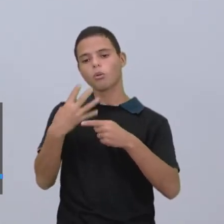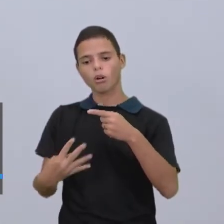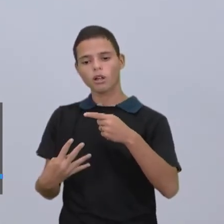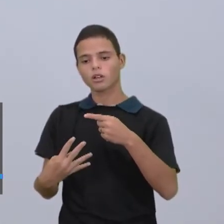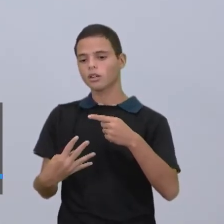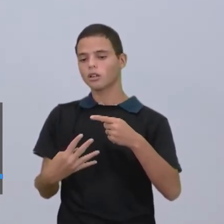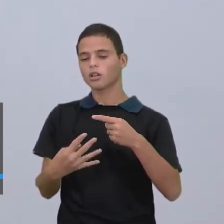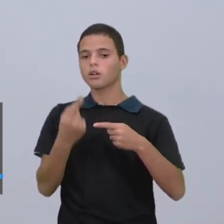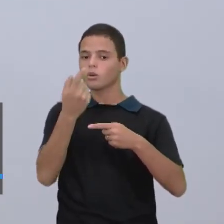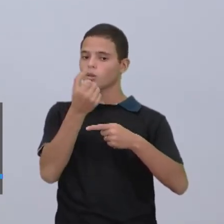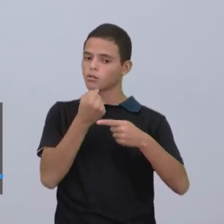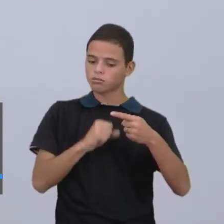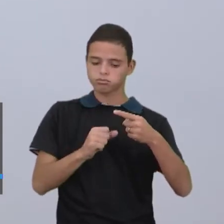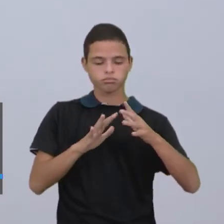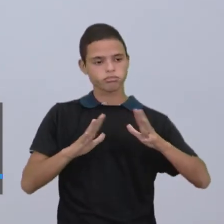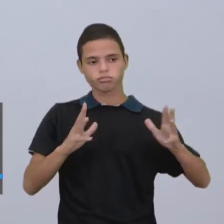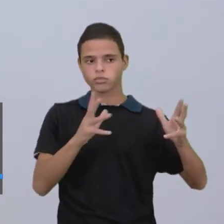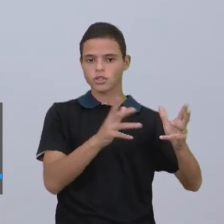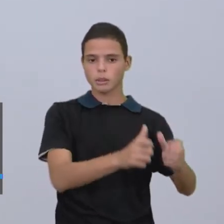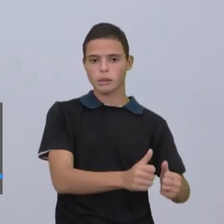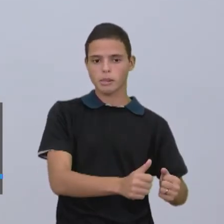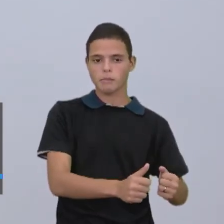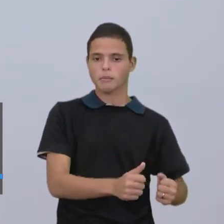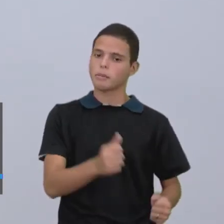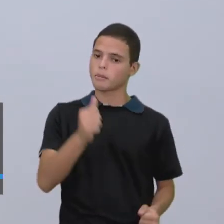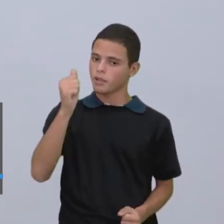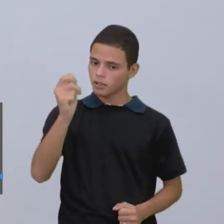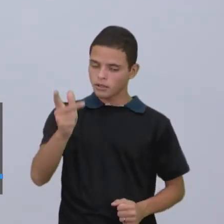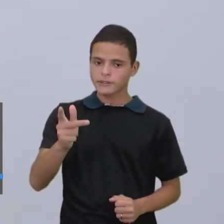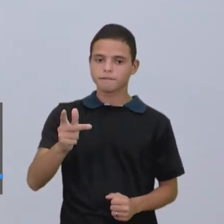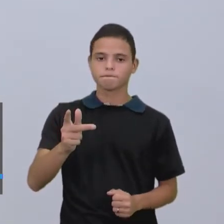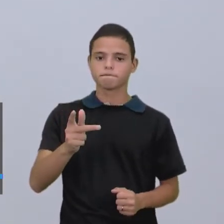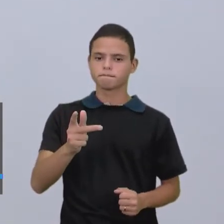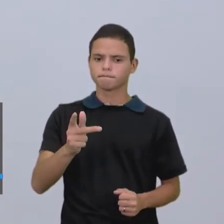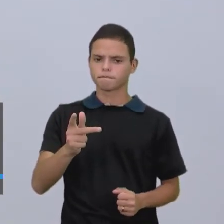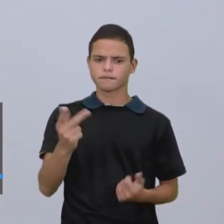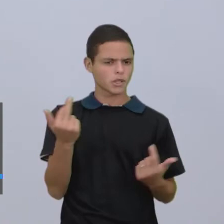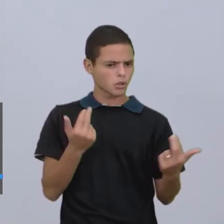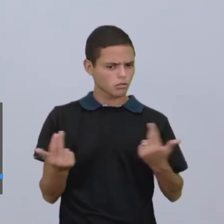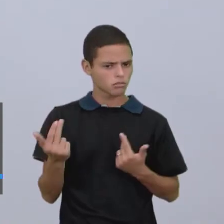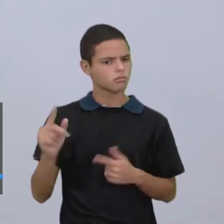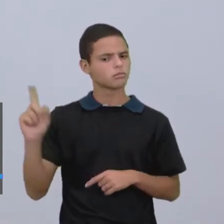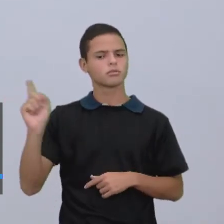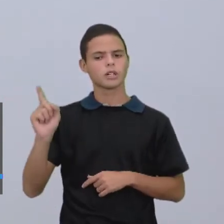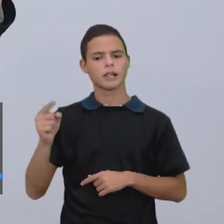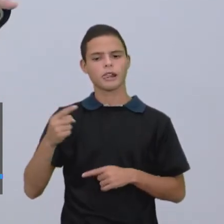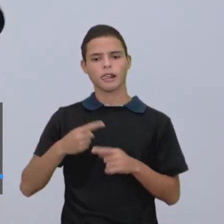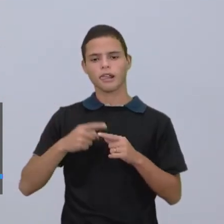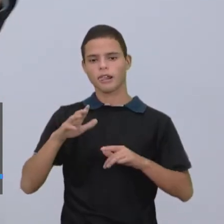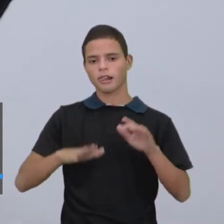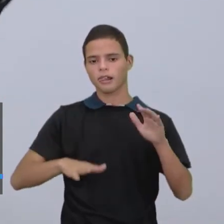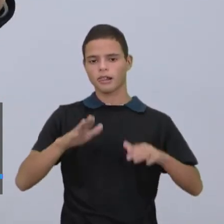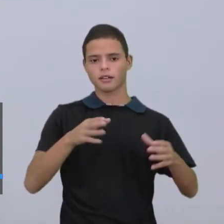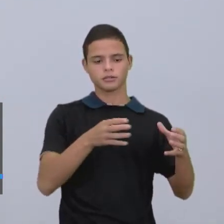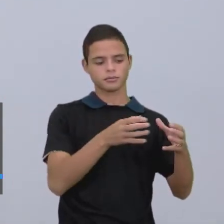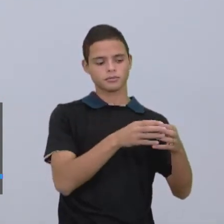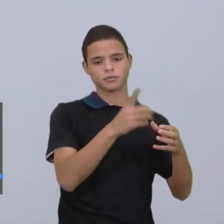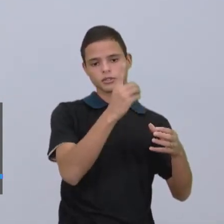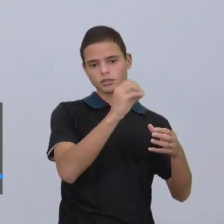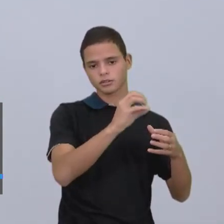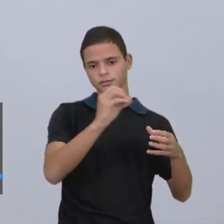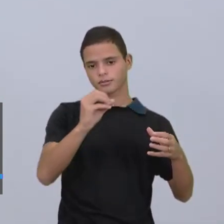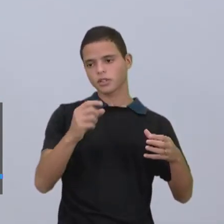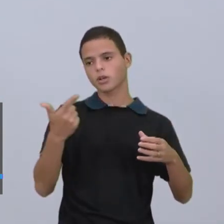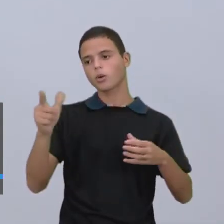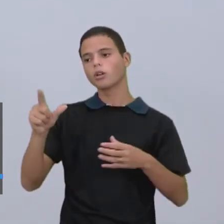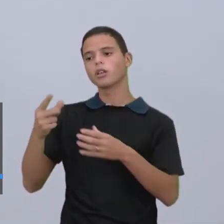todo mundo. Se for um oitavo de todo mundo. É a mesma quantidade? Não, não é a mesma quantidade. Porque pode ser que um grupo tenha mais, tenha 100 pessoas, o outro